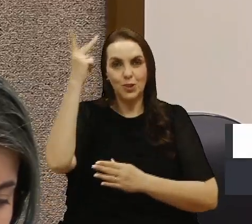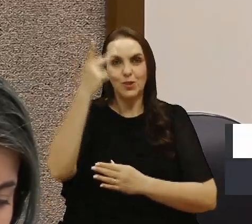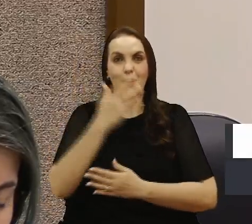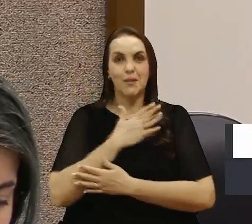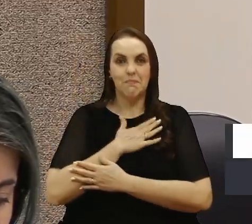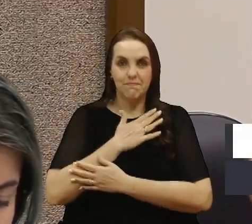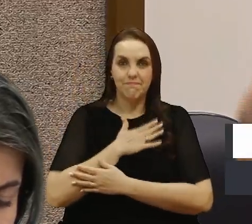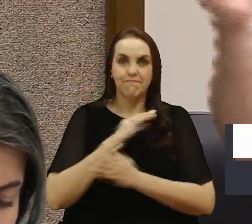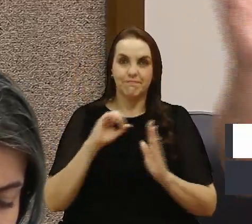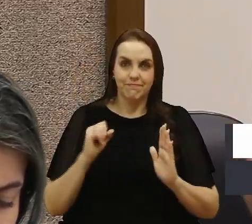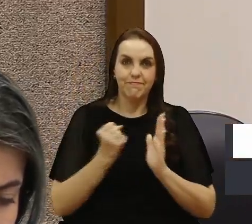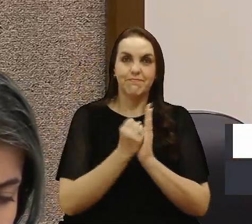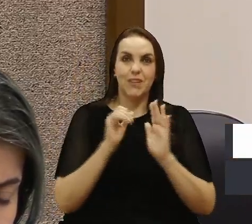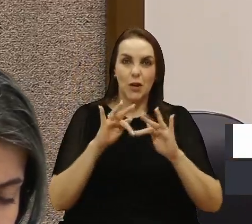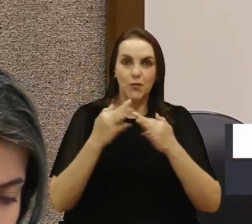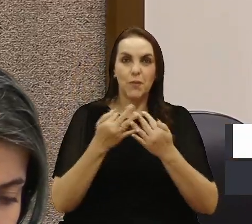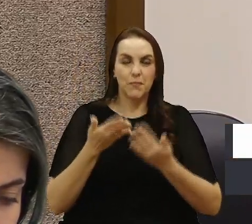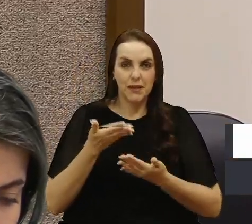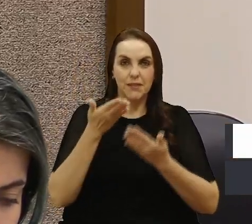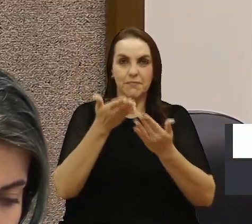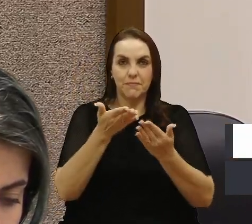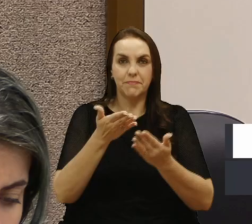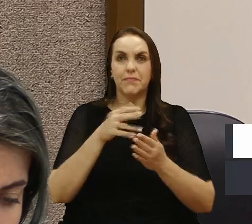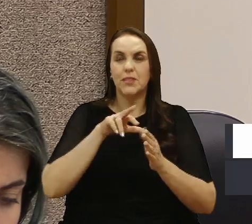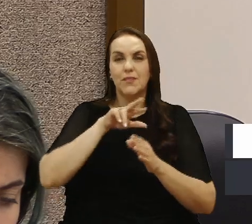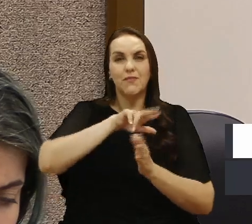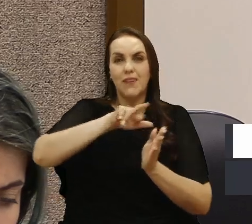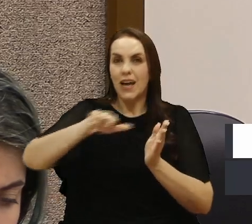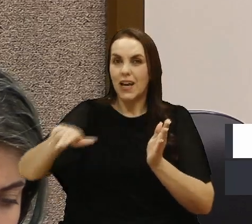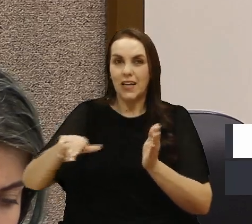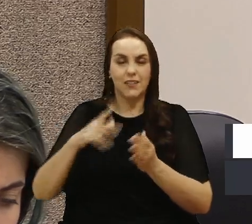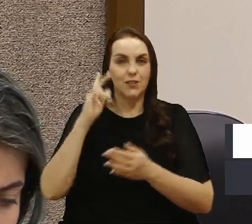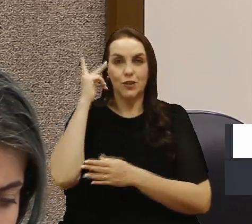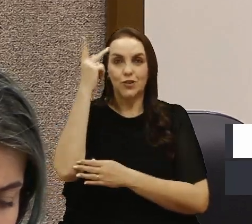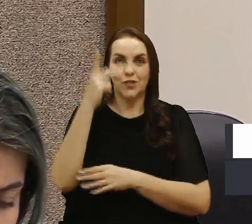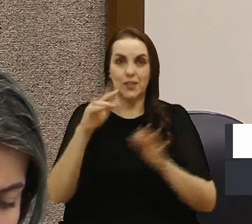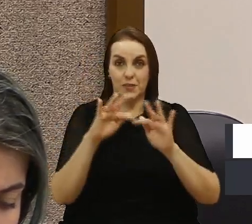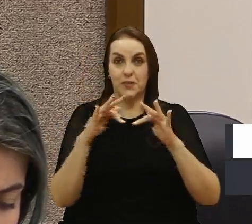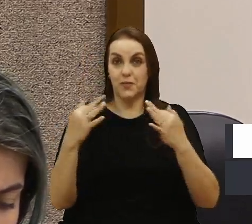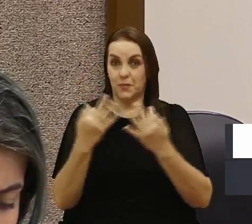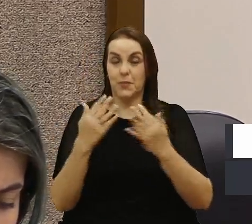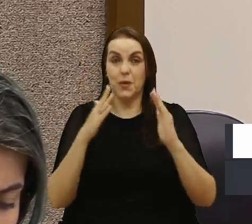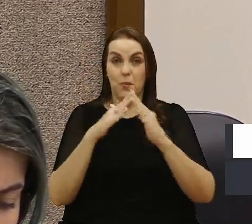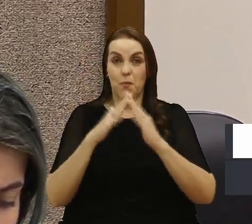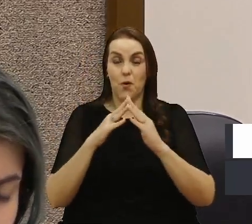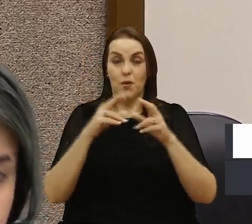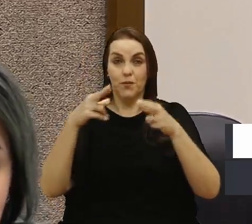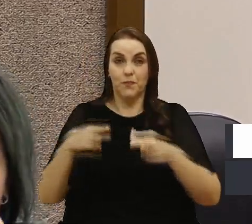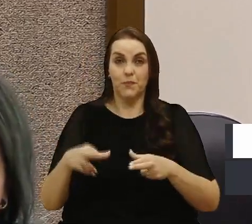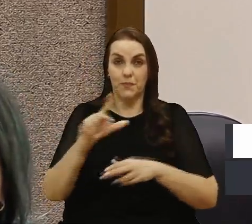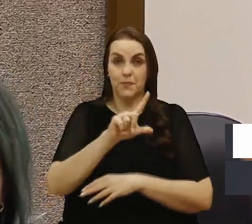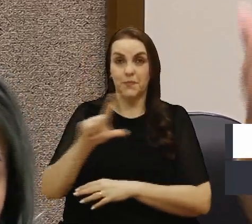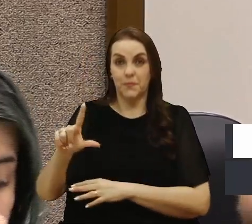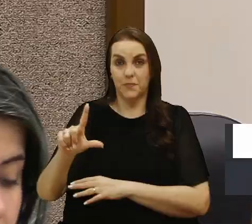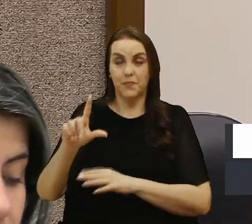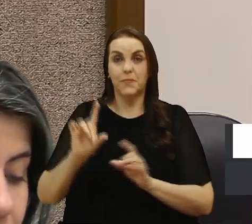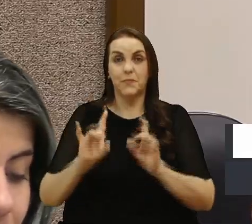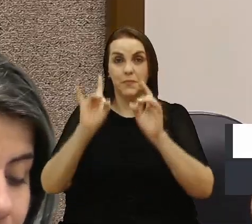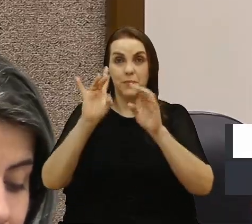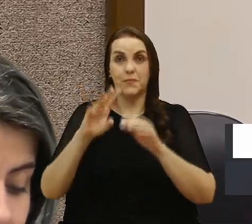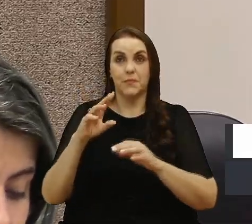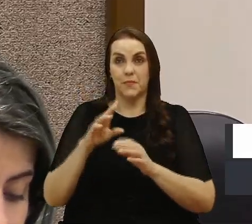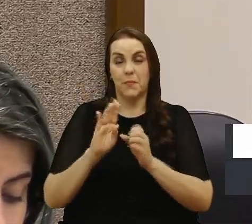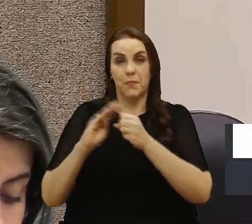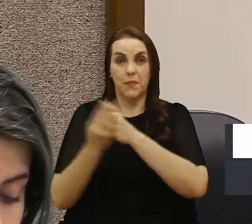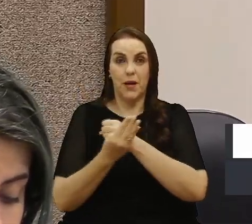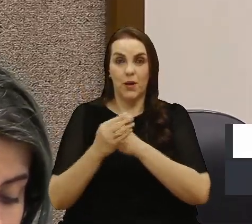da história da família do senhor, participando de tantas histórias das famílias que moram na Zona Leste, em especial Nossa Senhora de Lourdes,